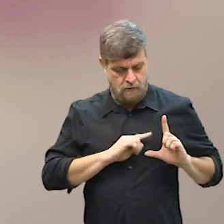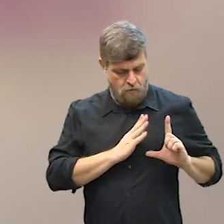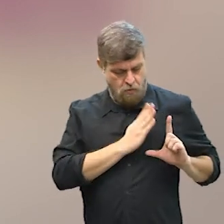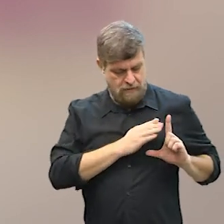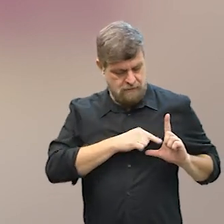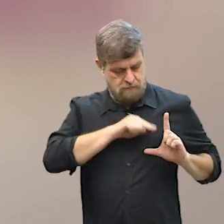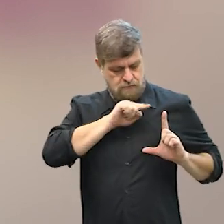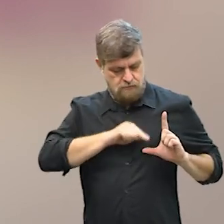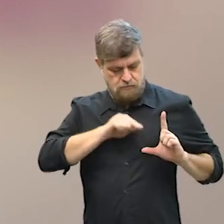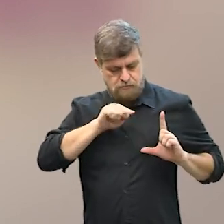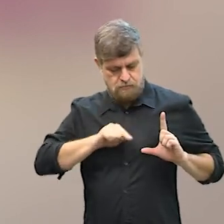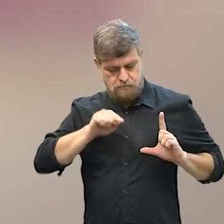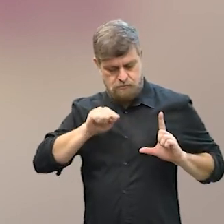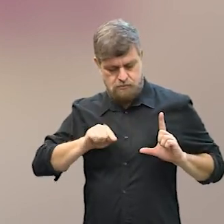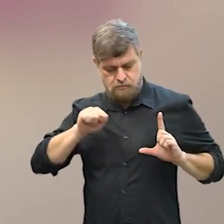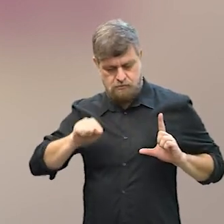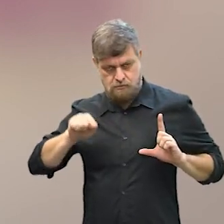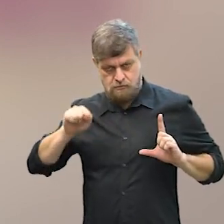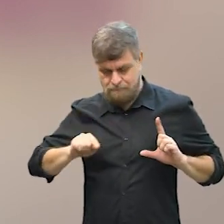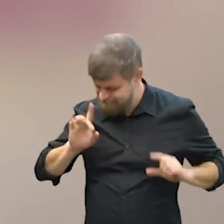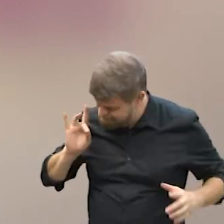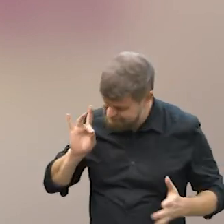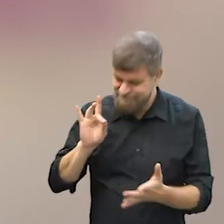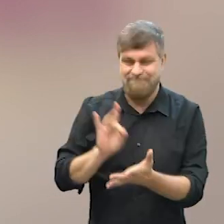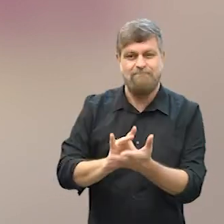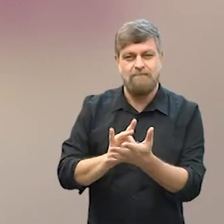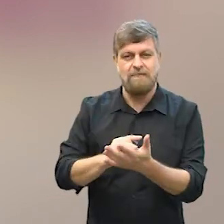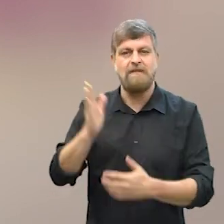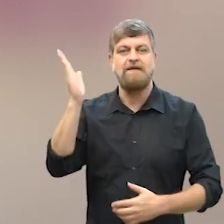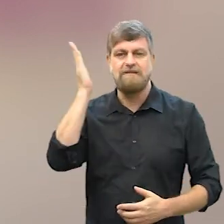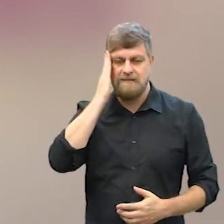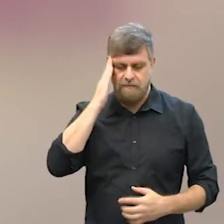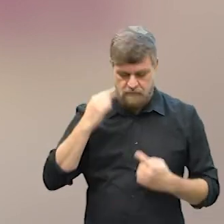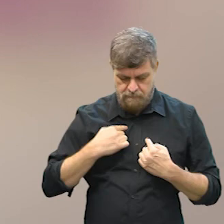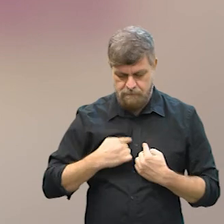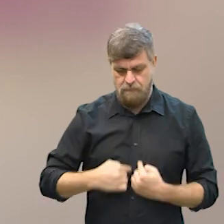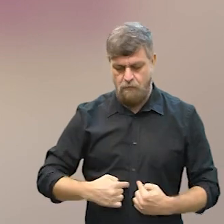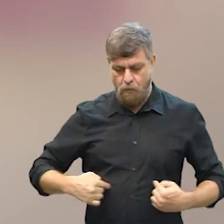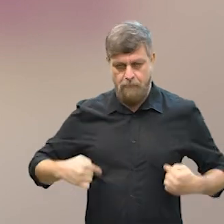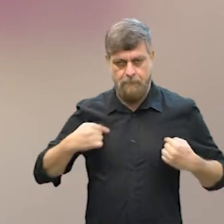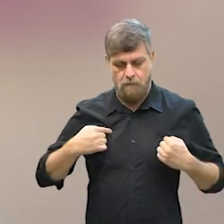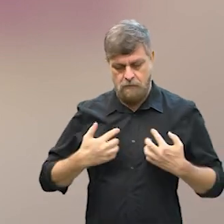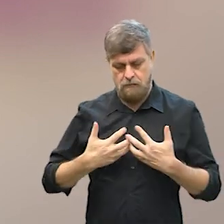fazer um diagnóstico de certeza quanto à hipertensão pulmonar.